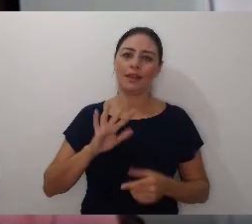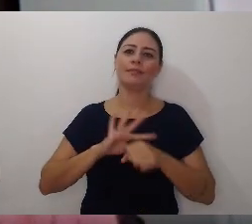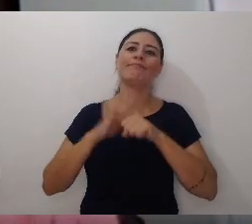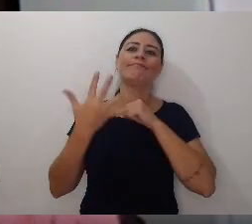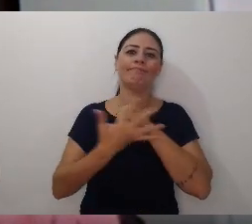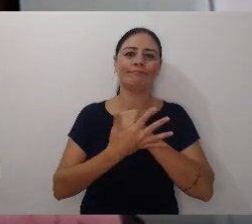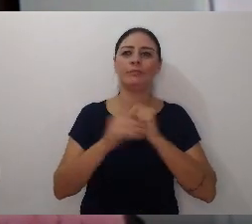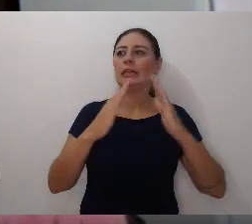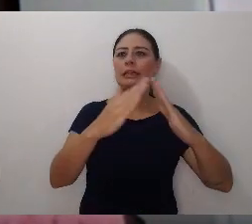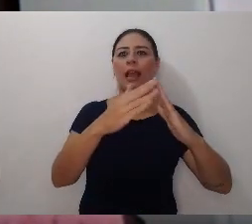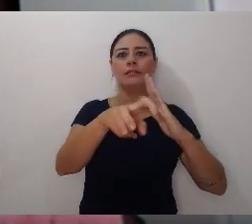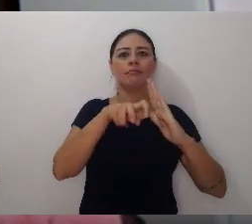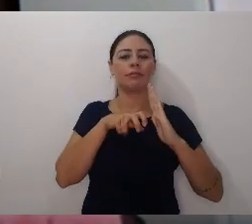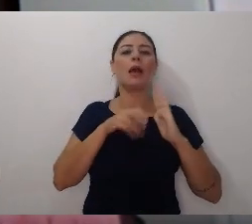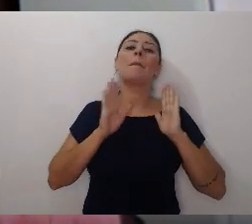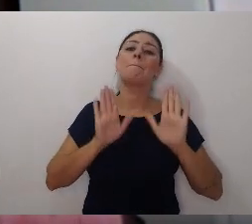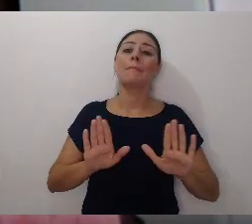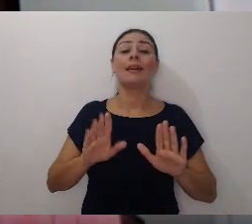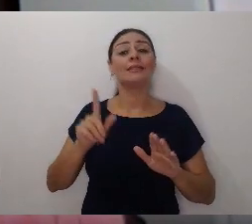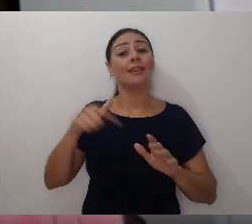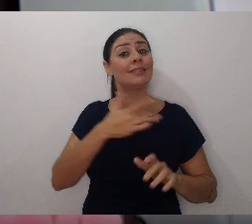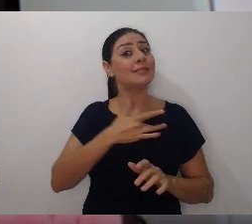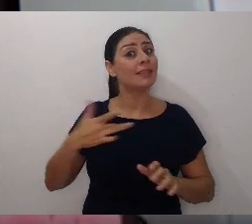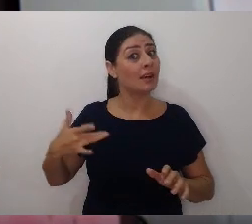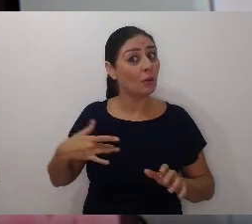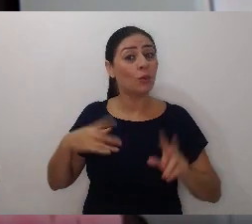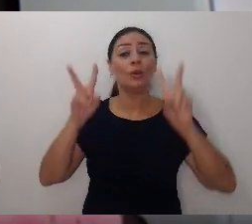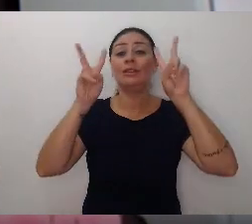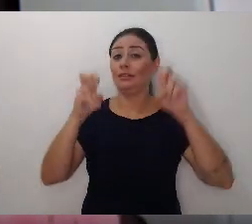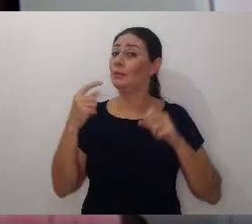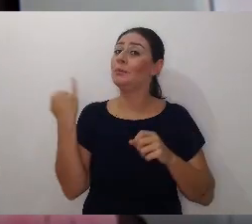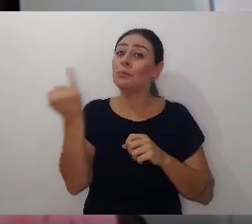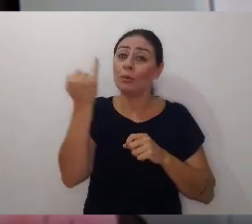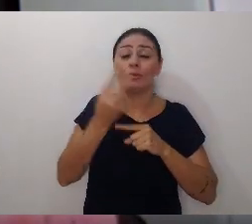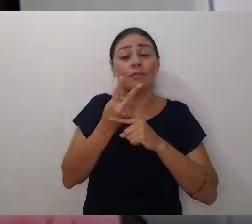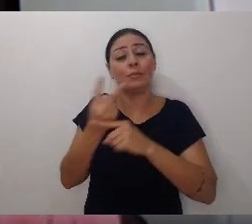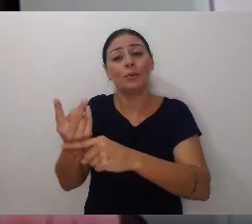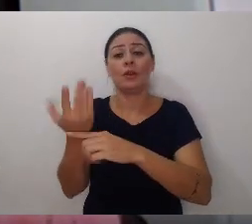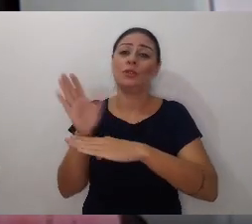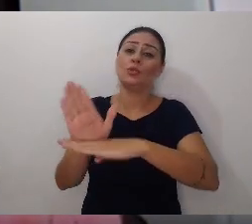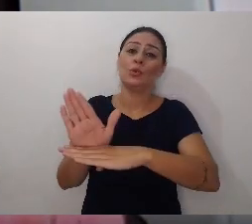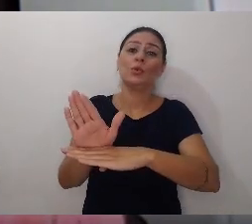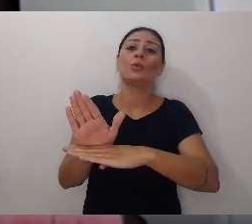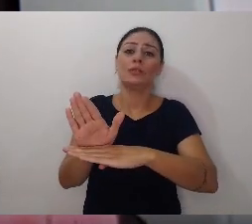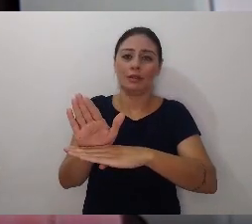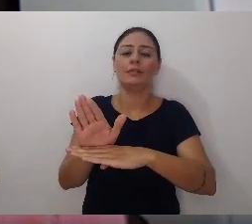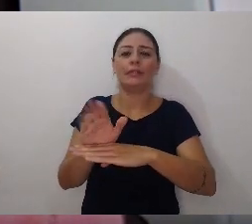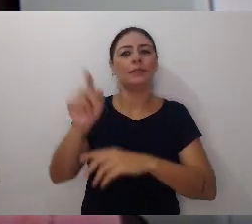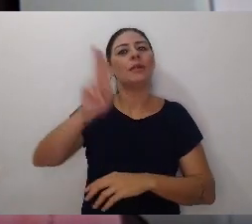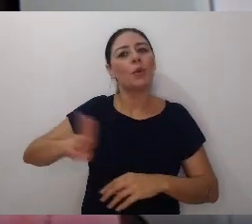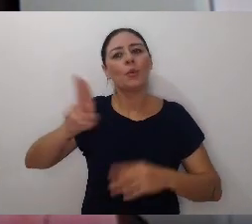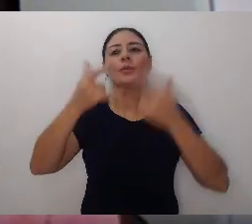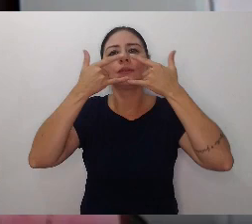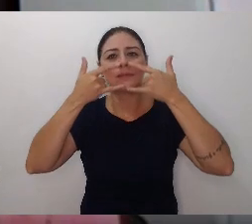Busquem ajuda do especialista, do médico, porque, assim, embora a gente tá com essa situação de isolamento, mas quando se